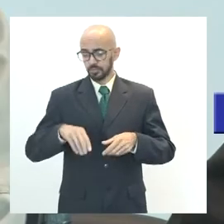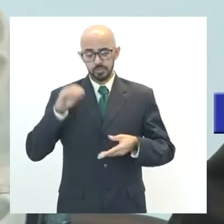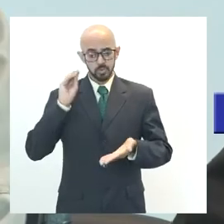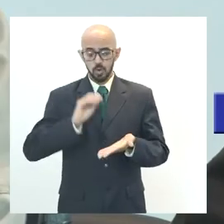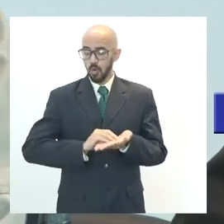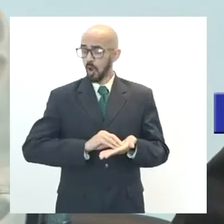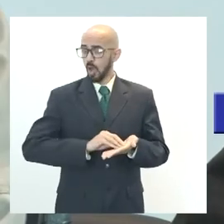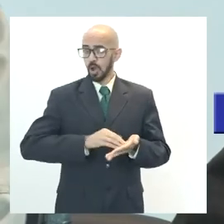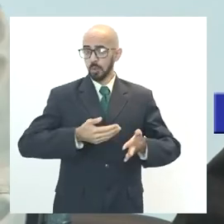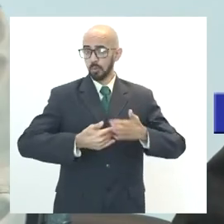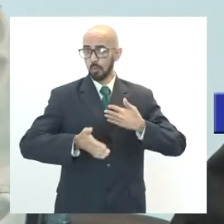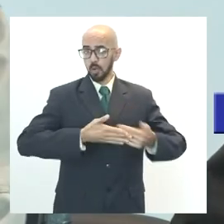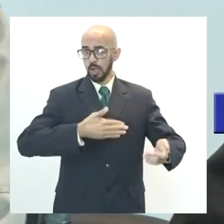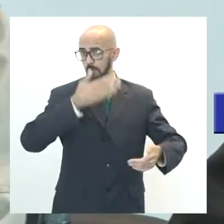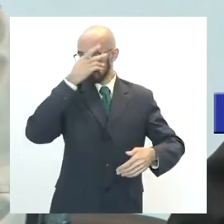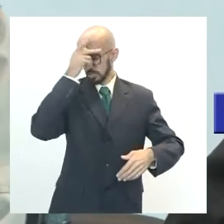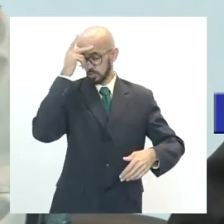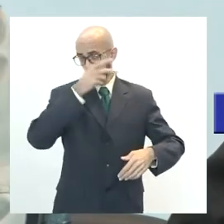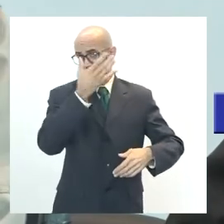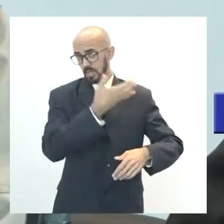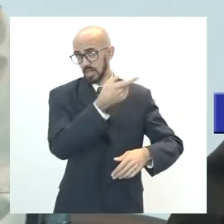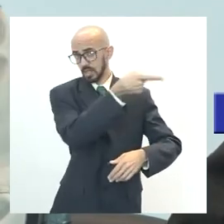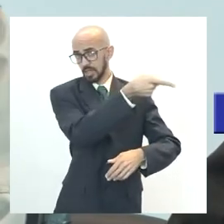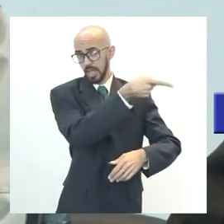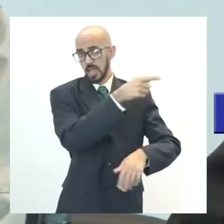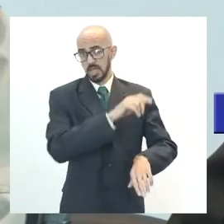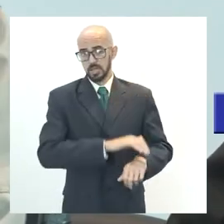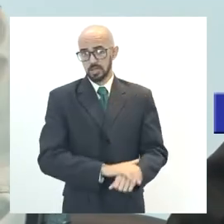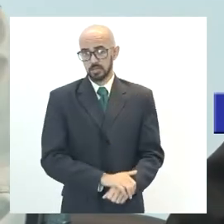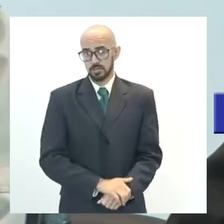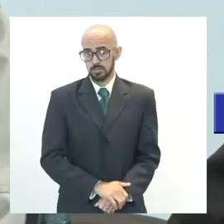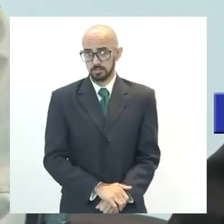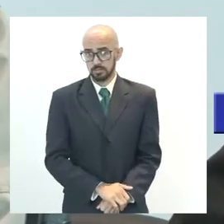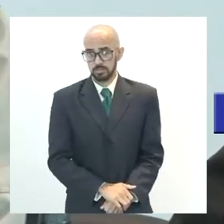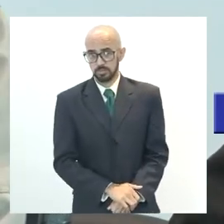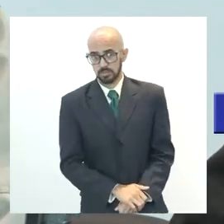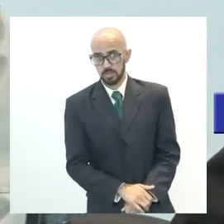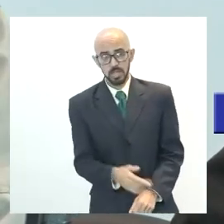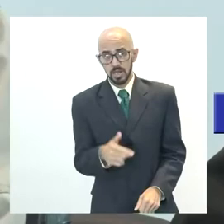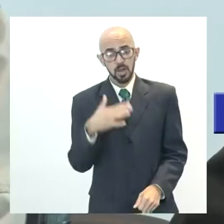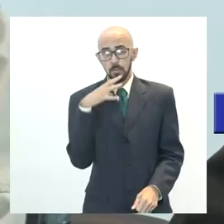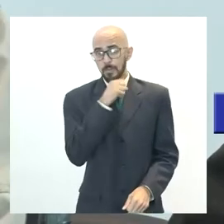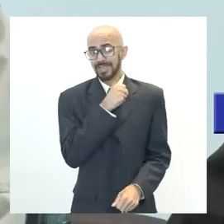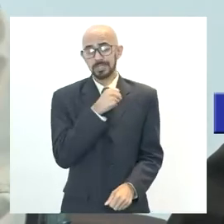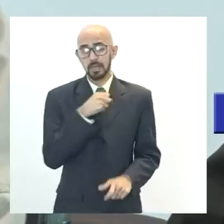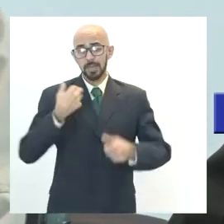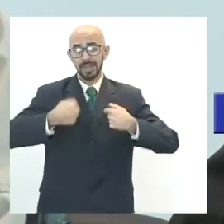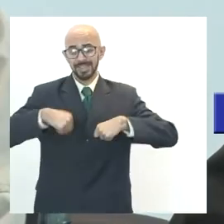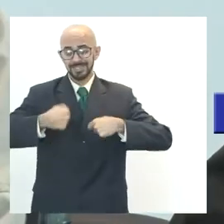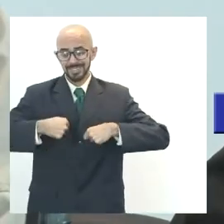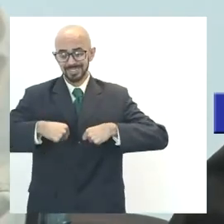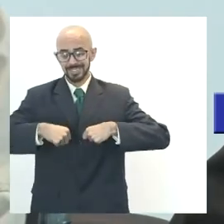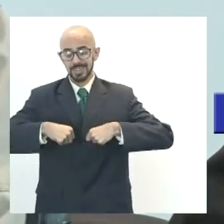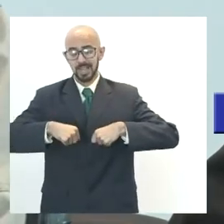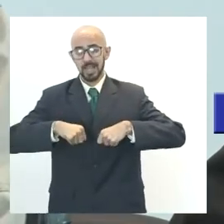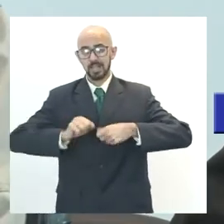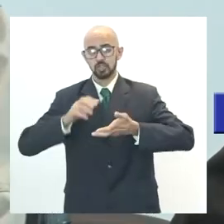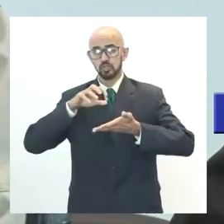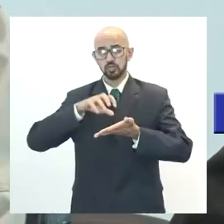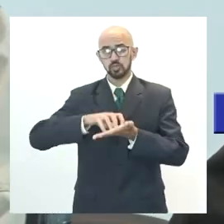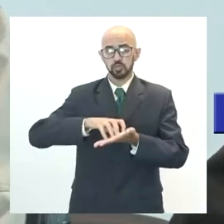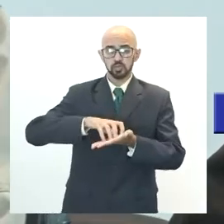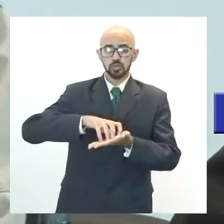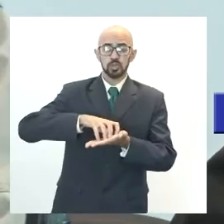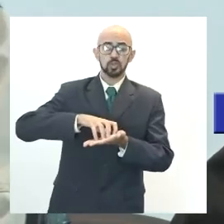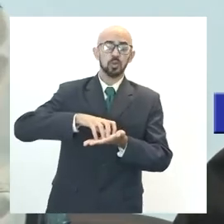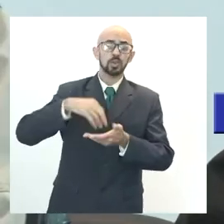ele quer como ele quer e ele não tá percebendo a necessidade do órgão Oi tá precisando ali de um gestor